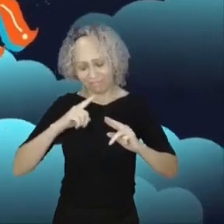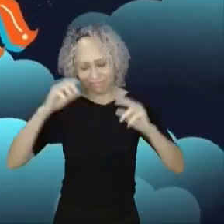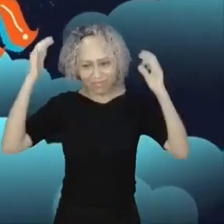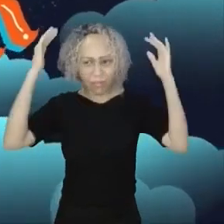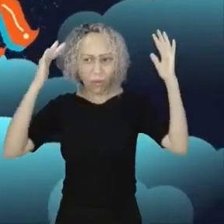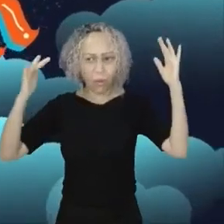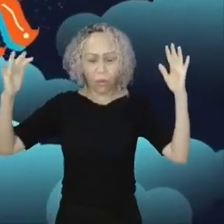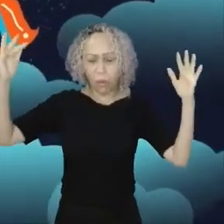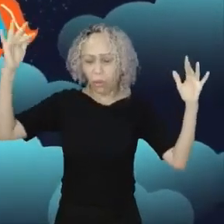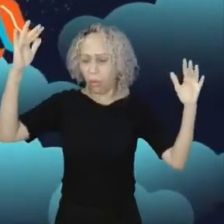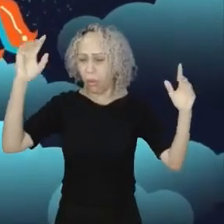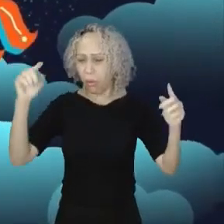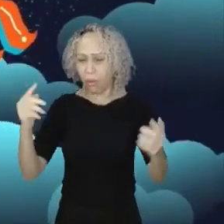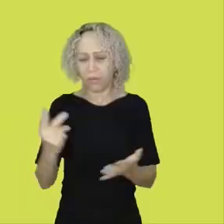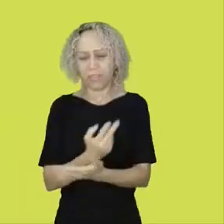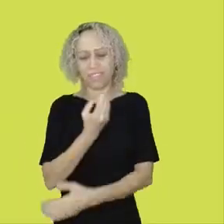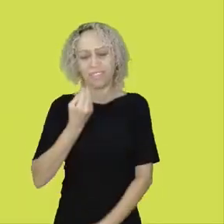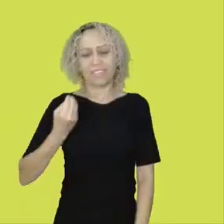viver.